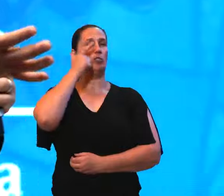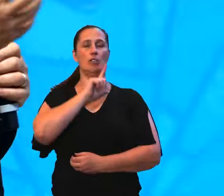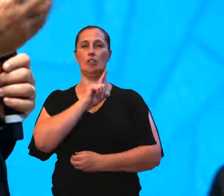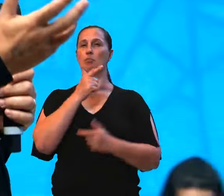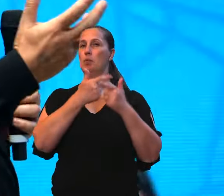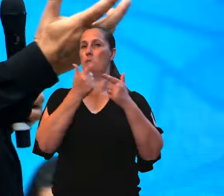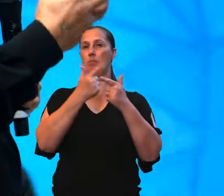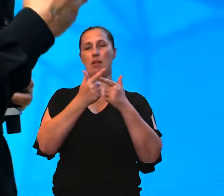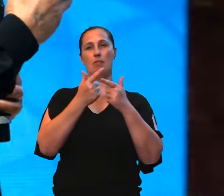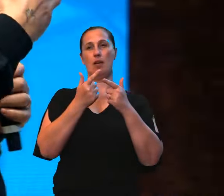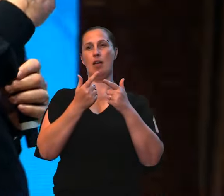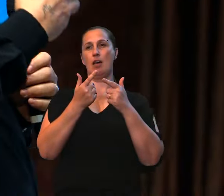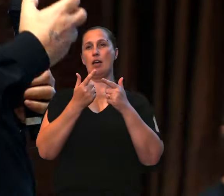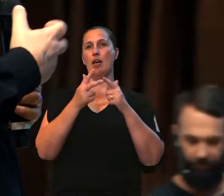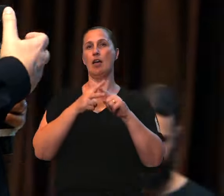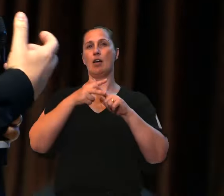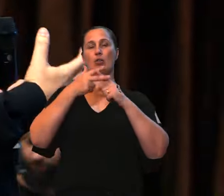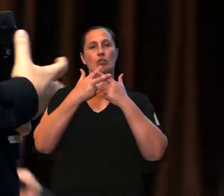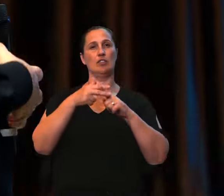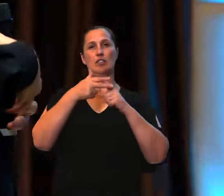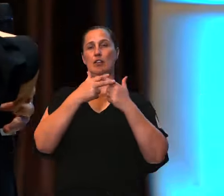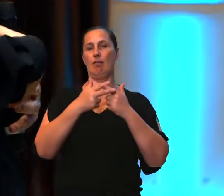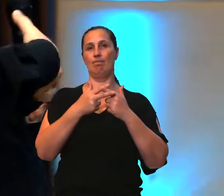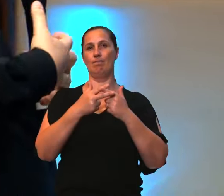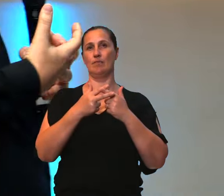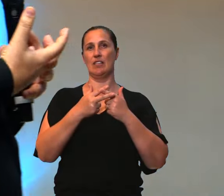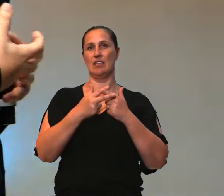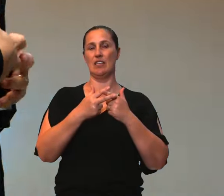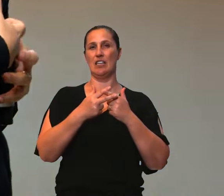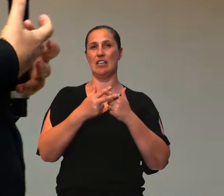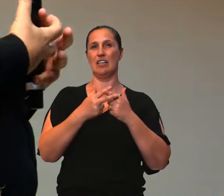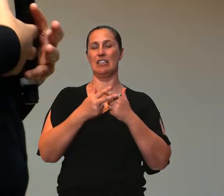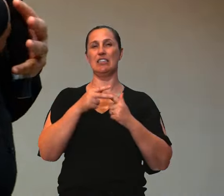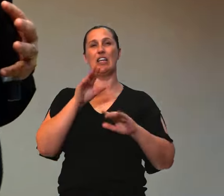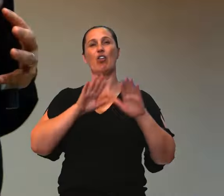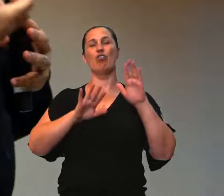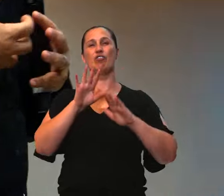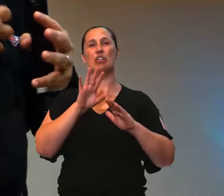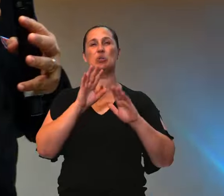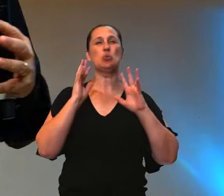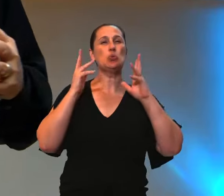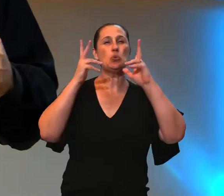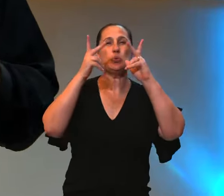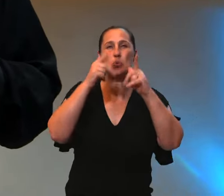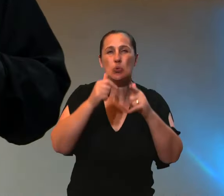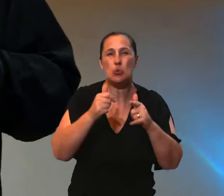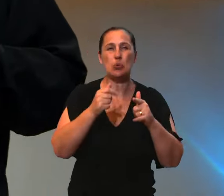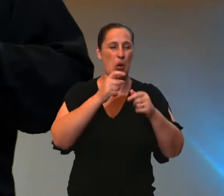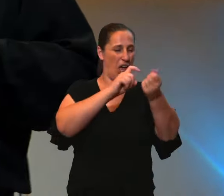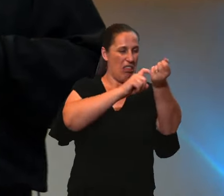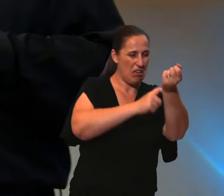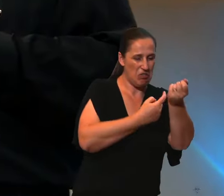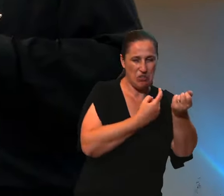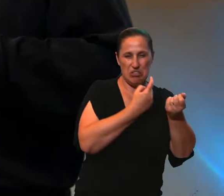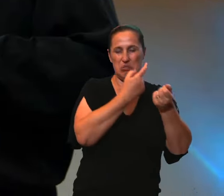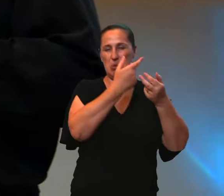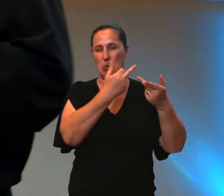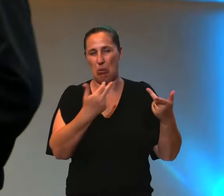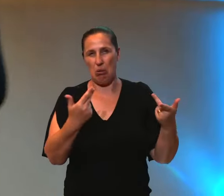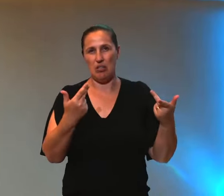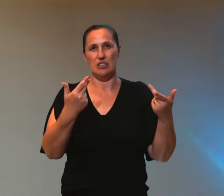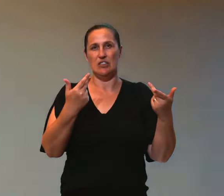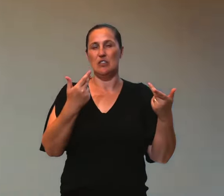sozinho por mais que você queira quem sabe todo o seu patrimônio estragado do do seu nervosismo já tá tão estragado